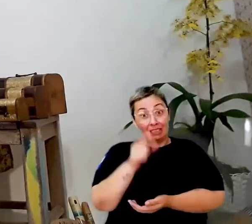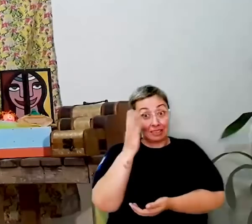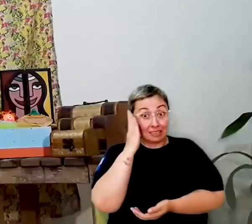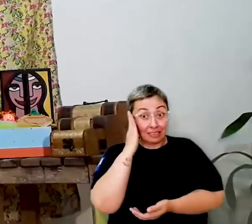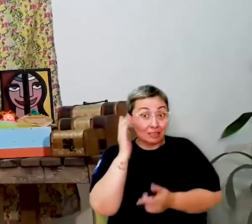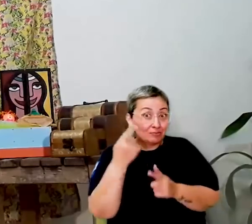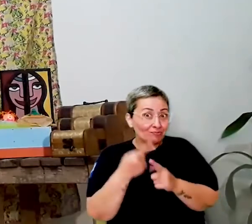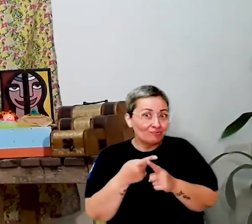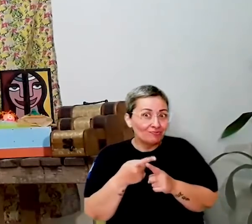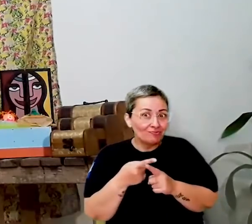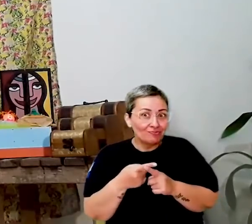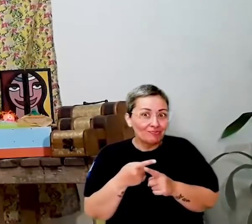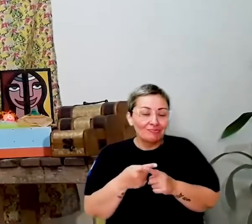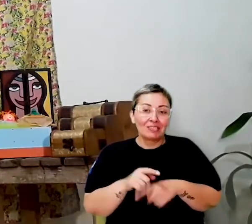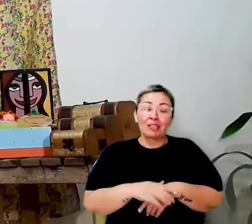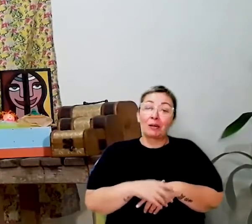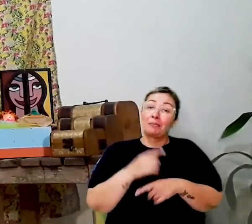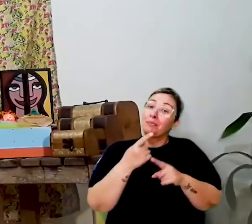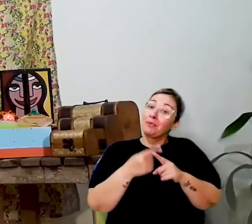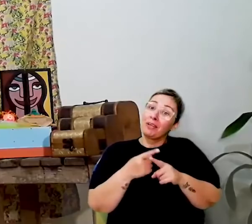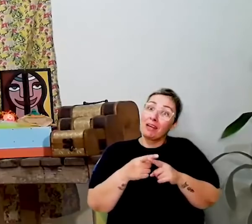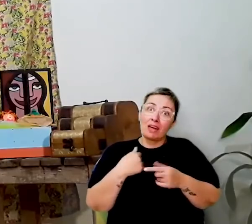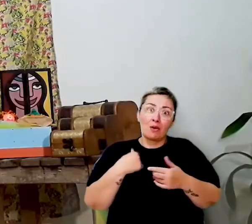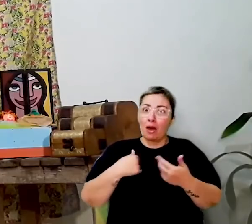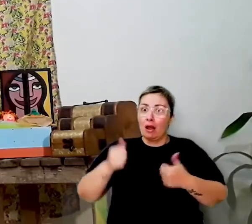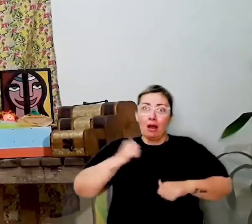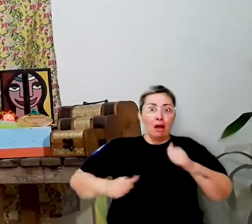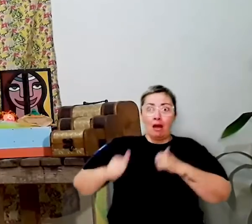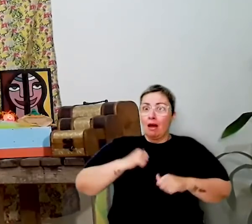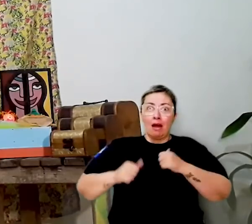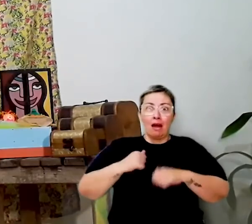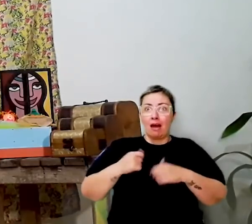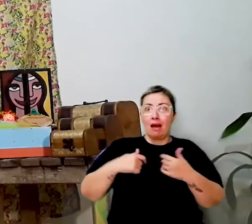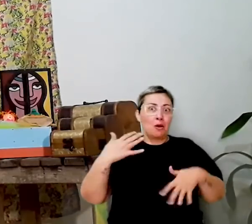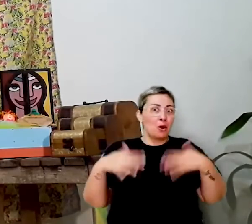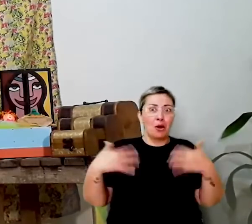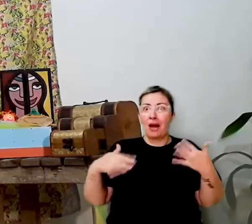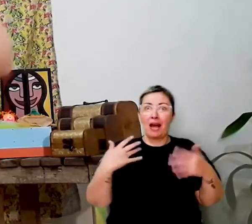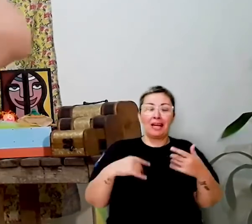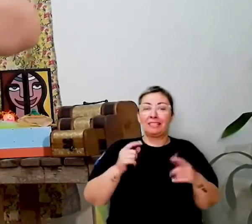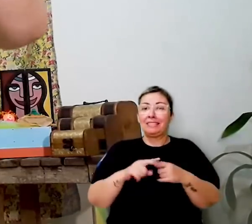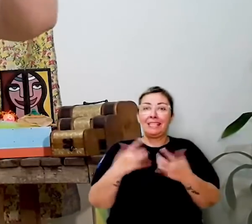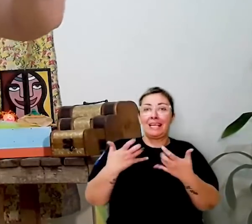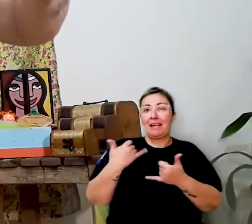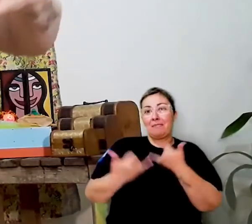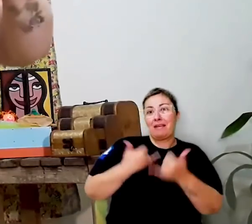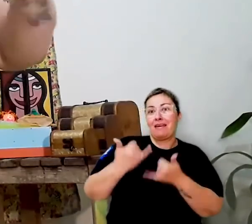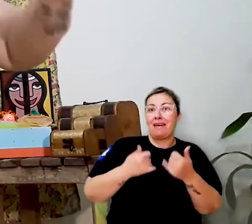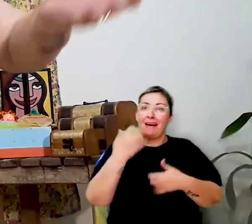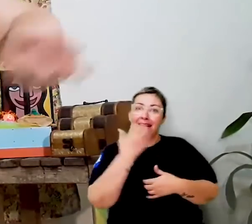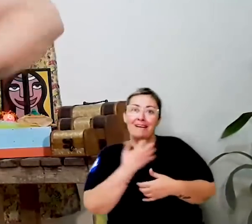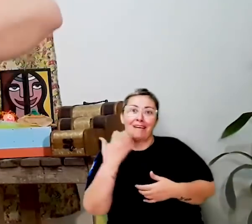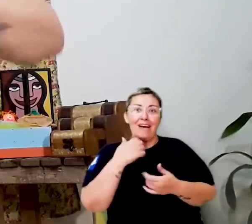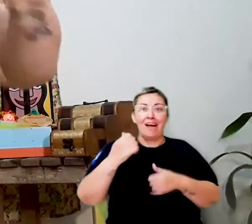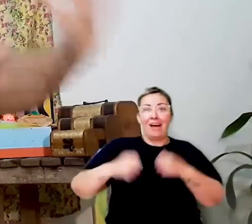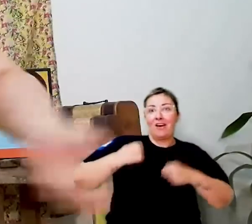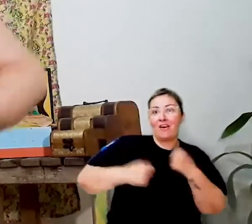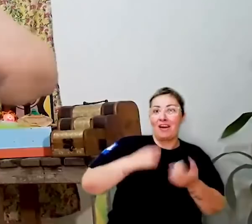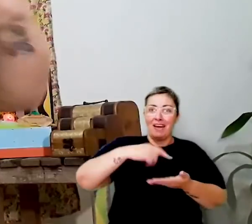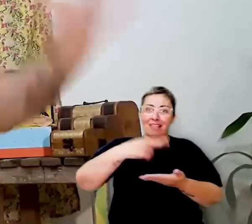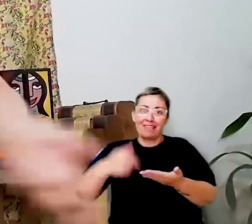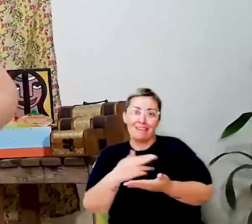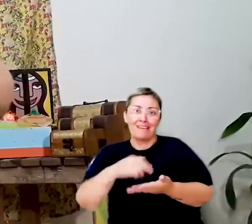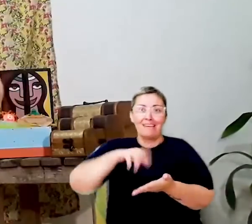quê? Porque eu era uma criança muito ativa. Eu queria brincar, cantar, correr, cantar,